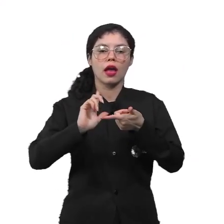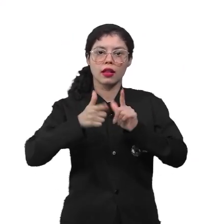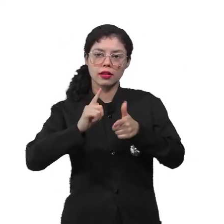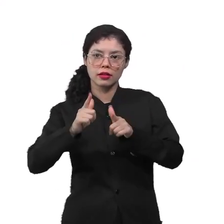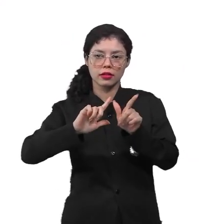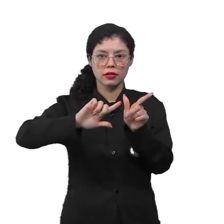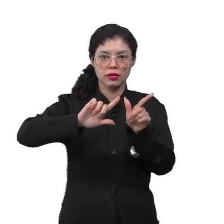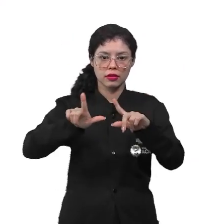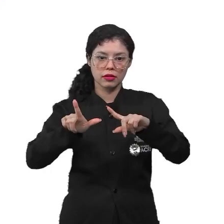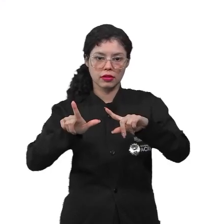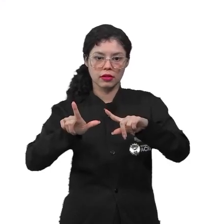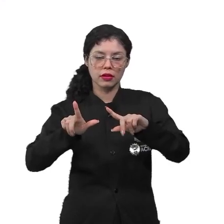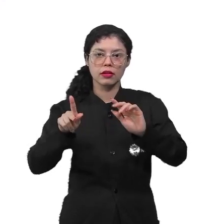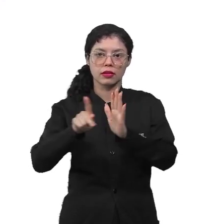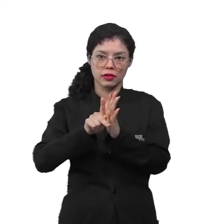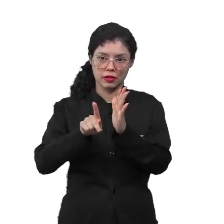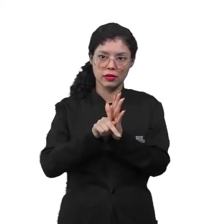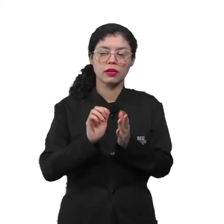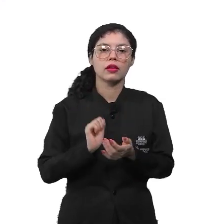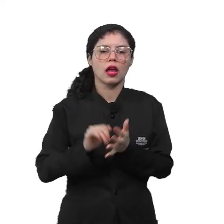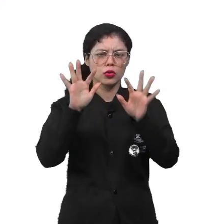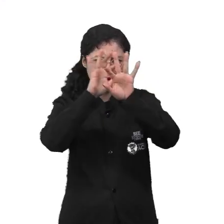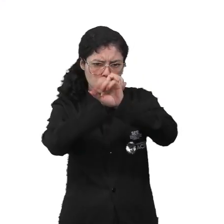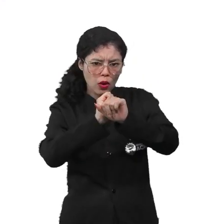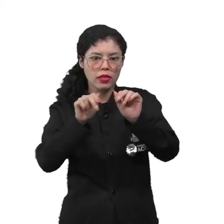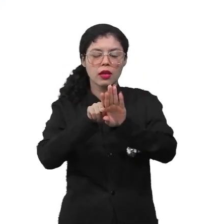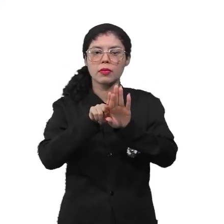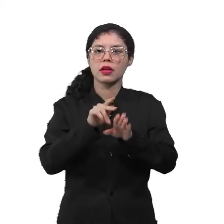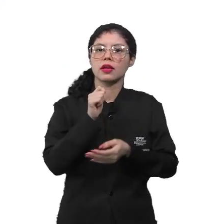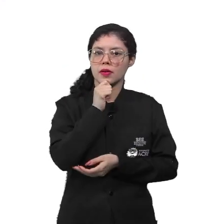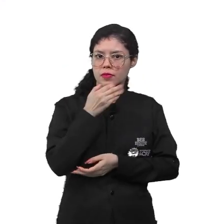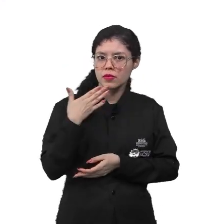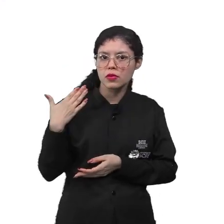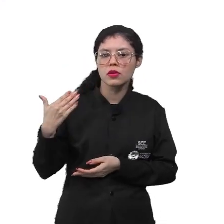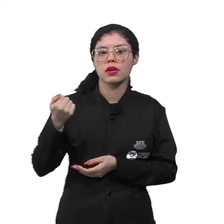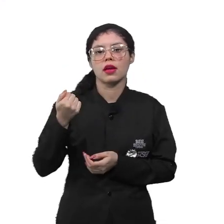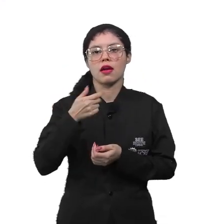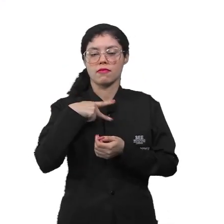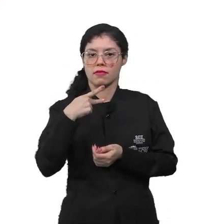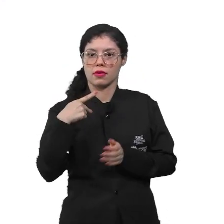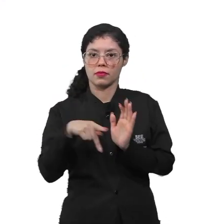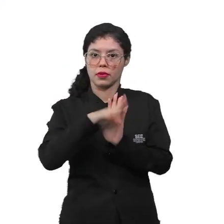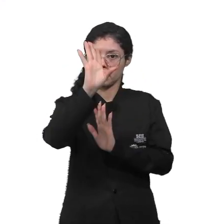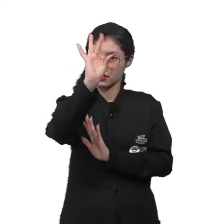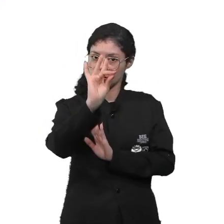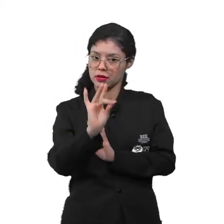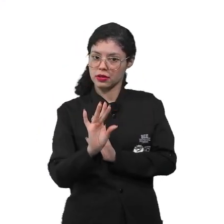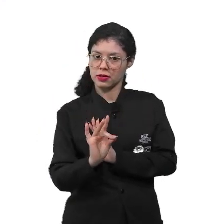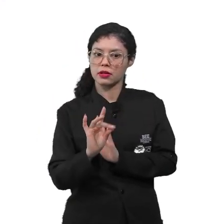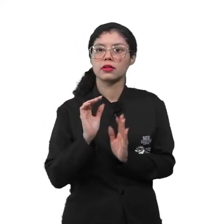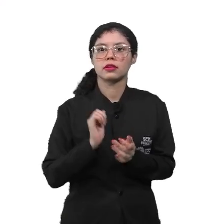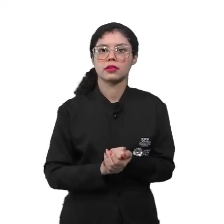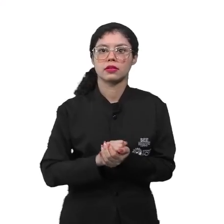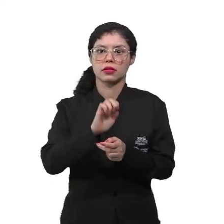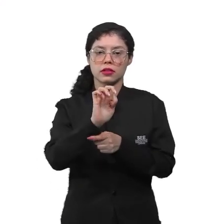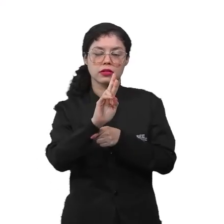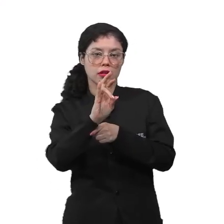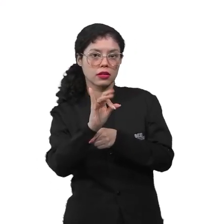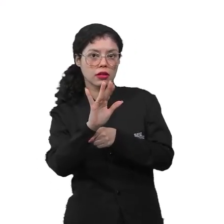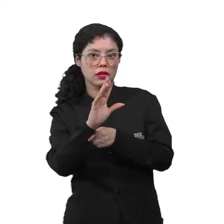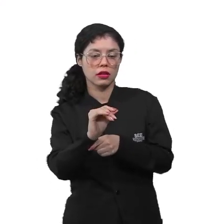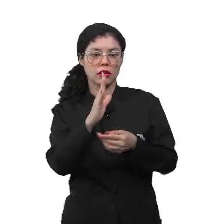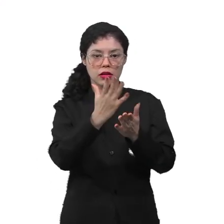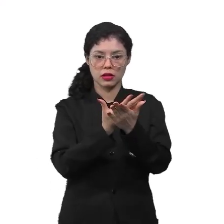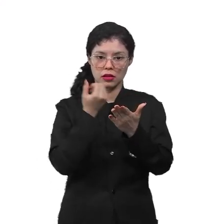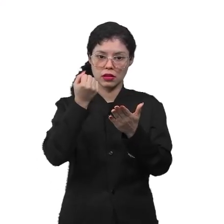ou negrito, que refletem a intensidade da fala. Cada quadrinho, ele é uma instantânea, que